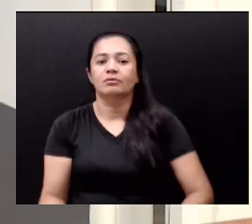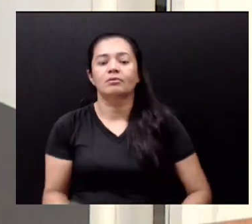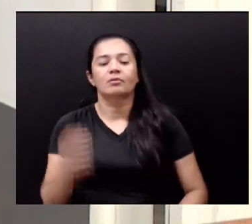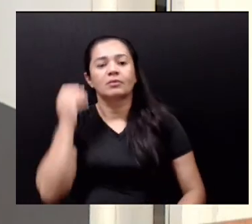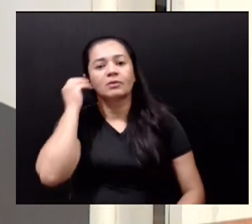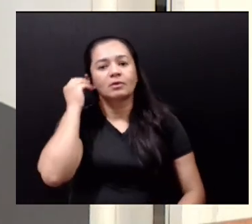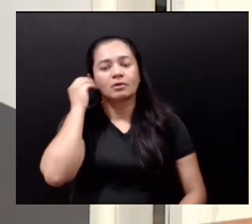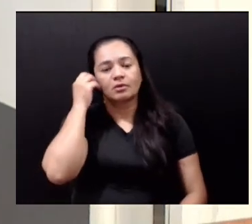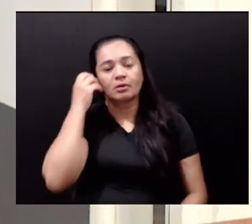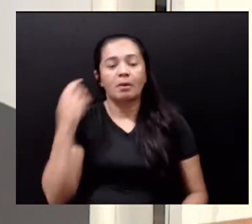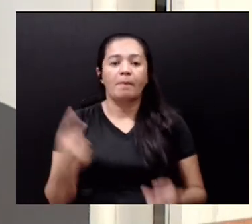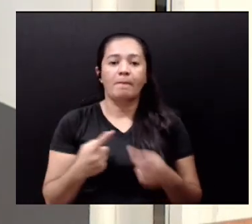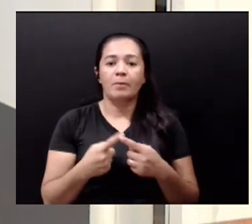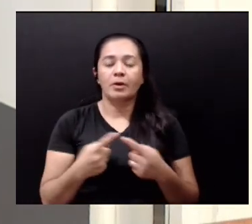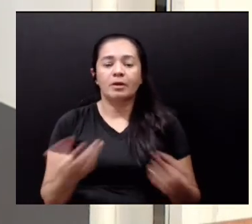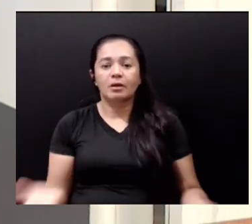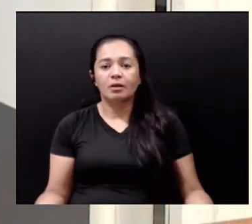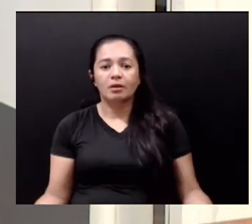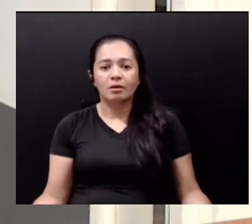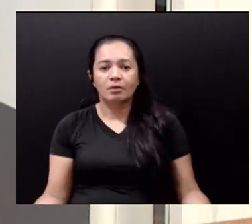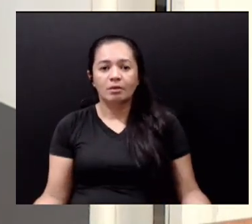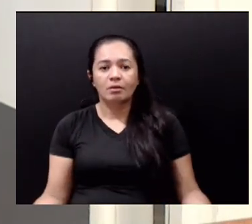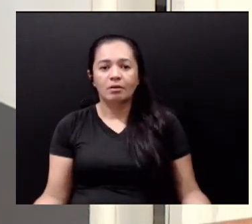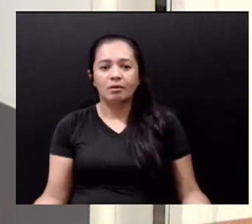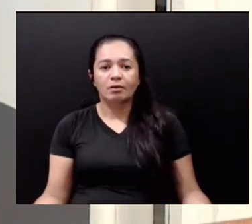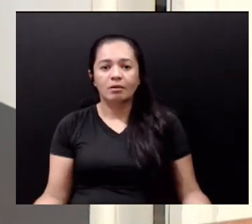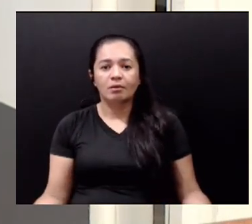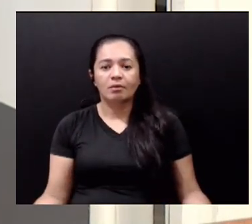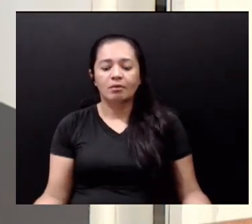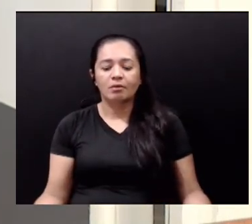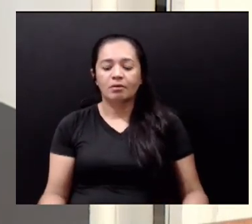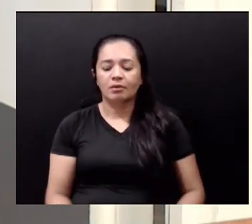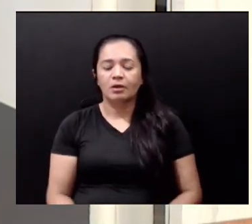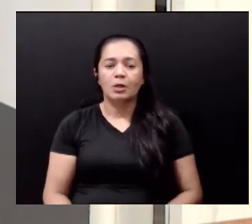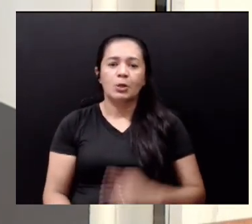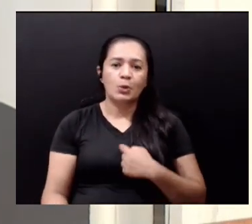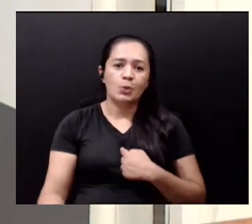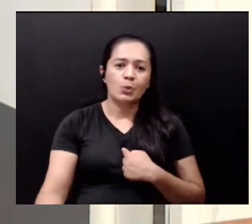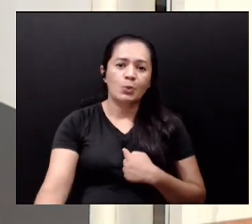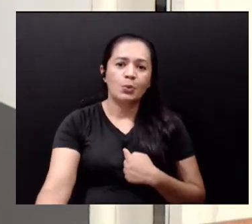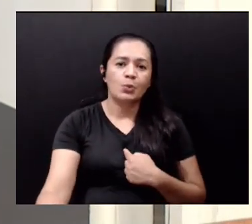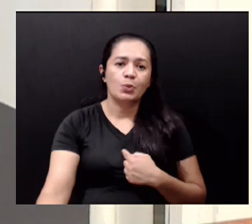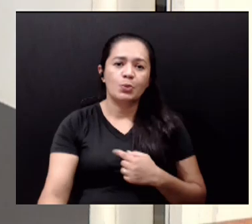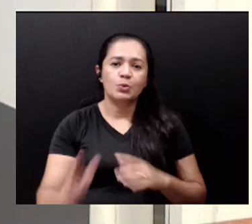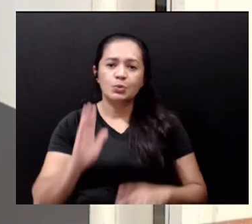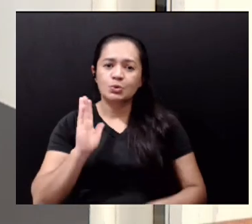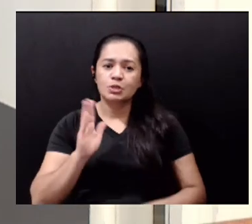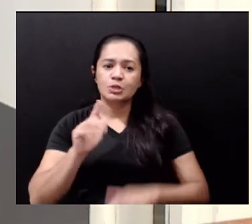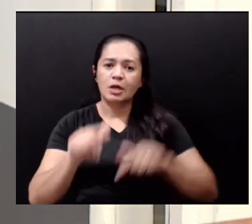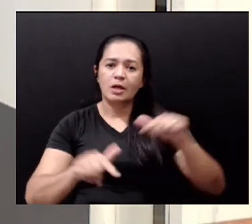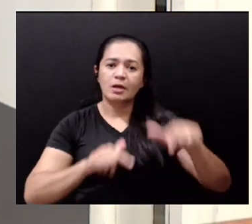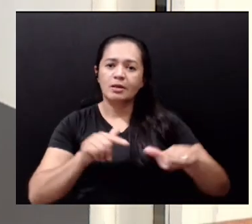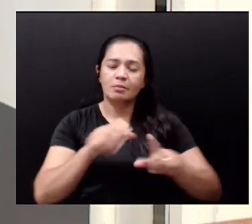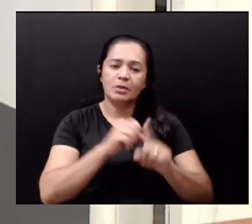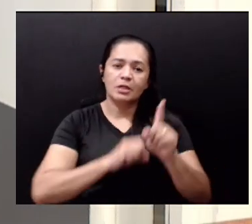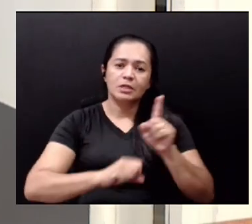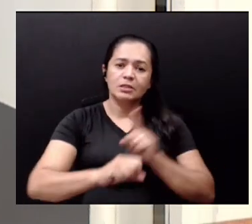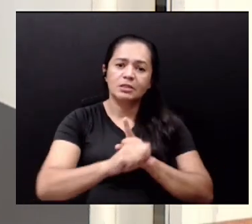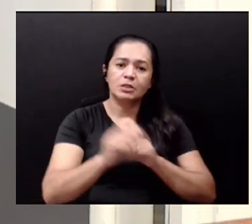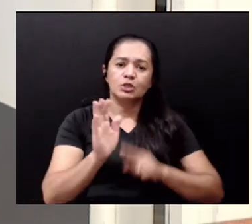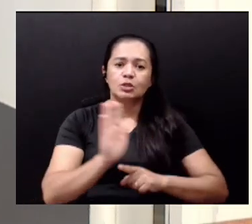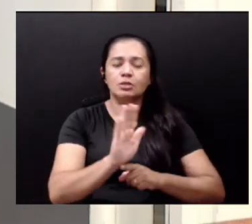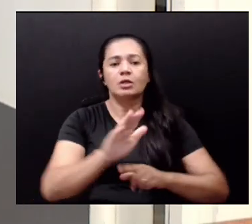resolvem tanto, né? Eu trabalhei na assistência social, né, no período da pandemia, e aí, quando